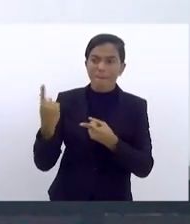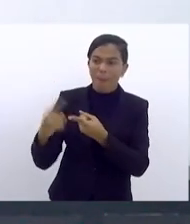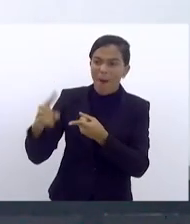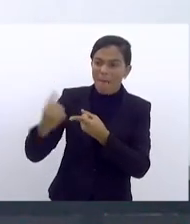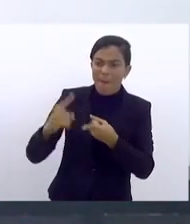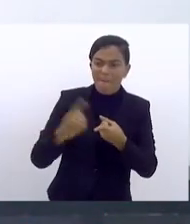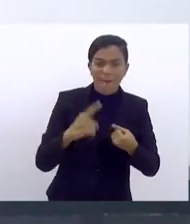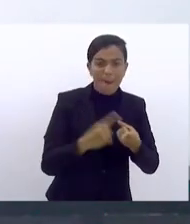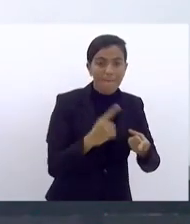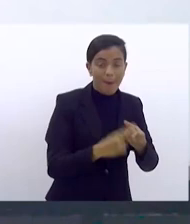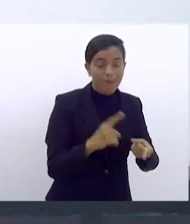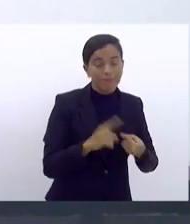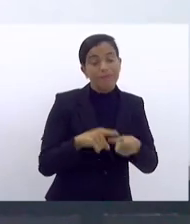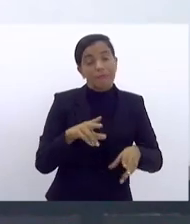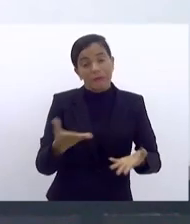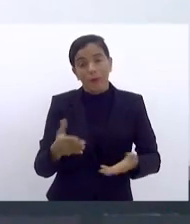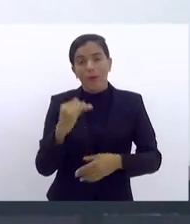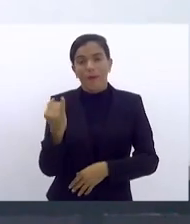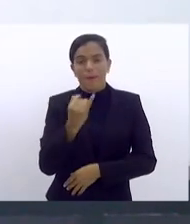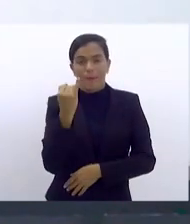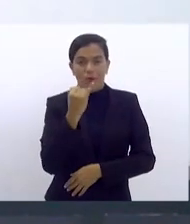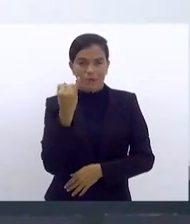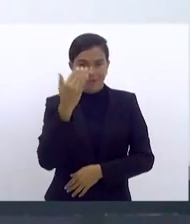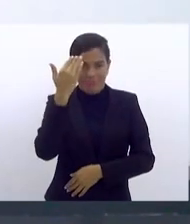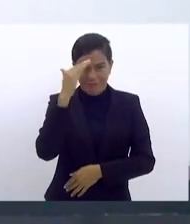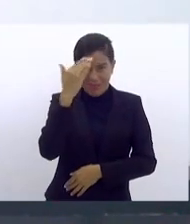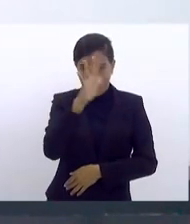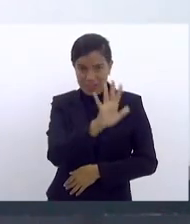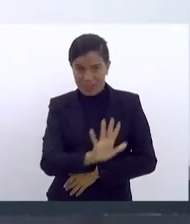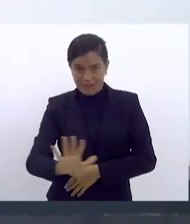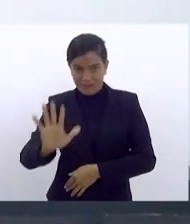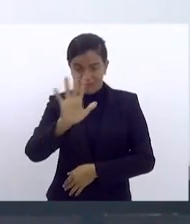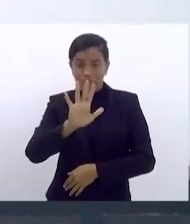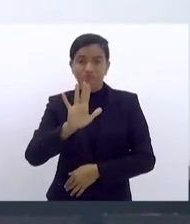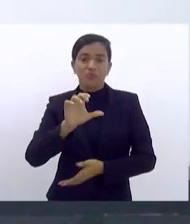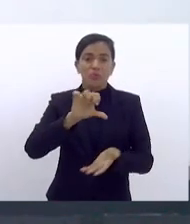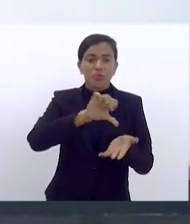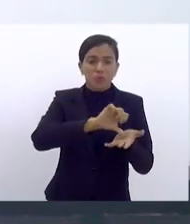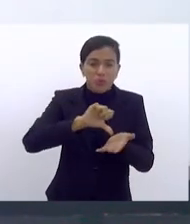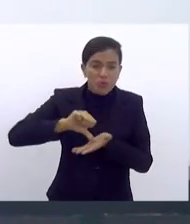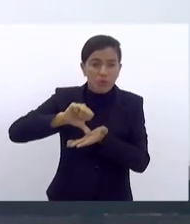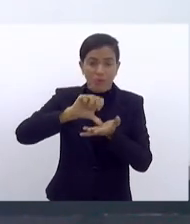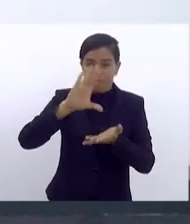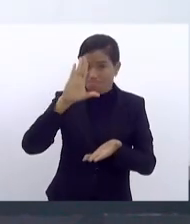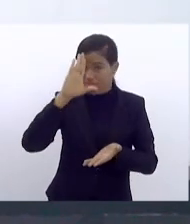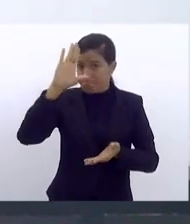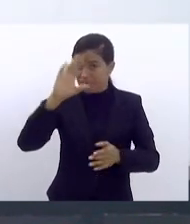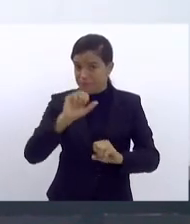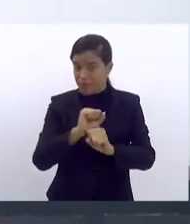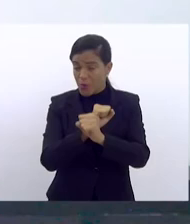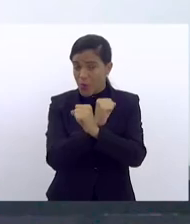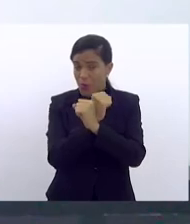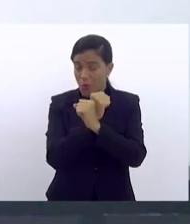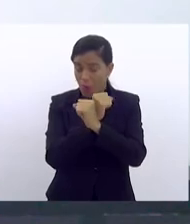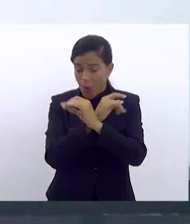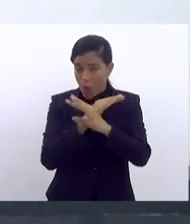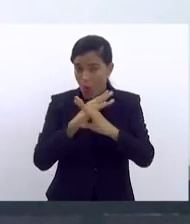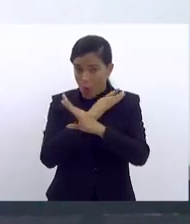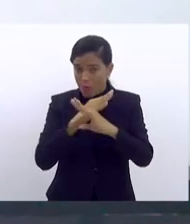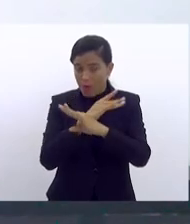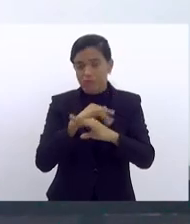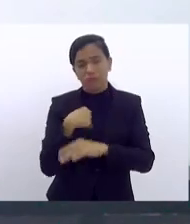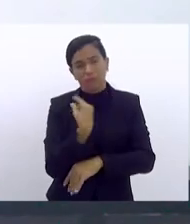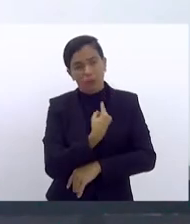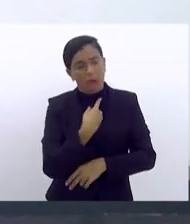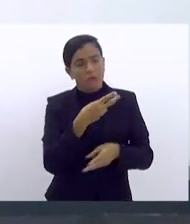então é muito importante que nós tenhamos esse panorama nos centros grandes centros urbanos principalmente depois da década de 70 a gente